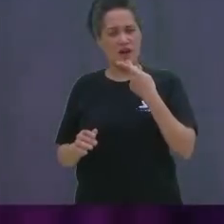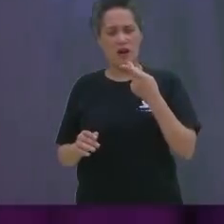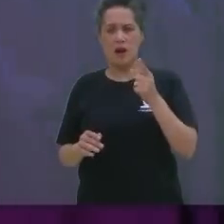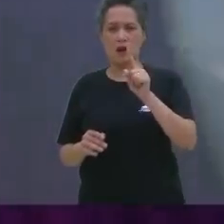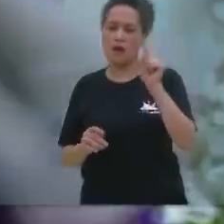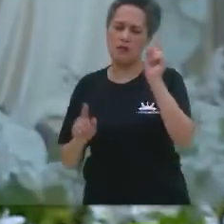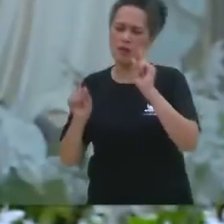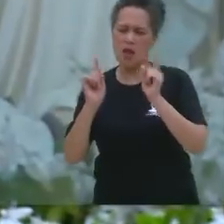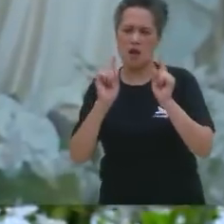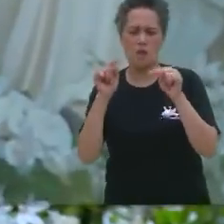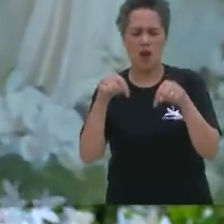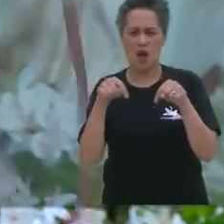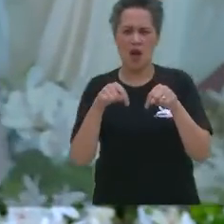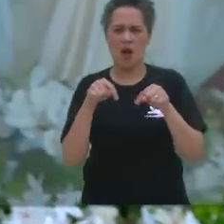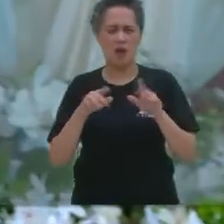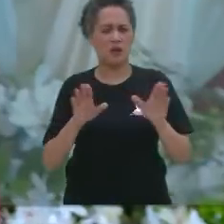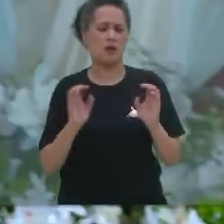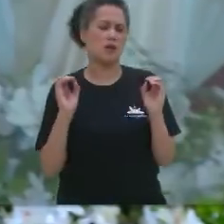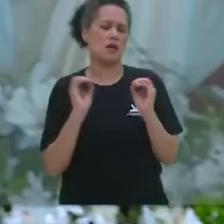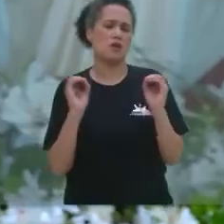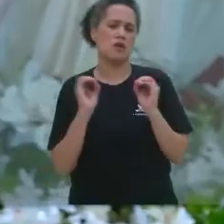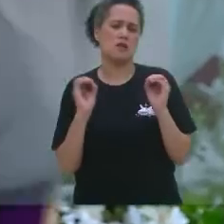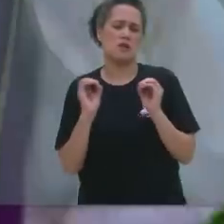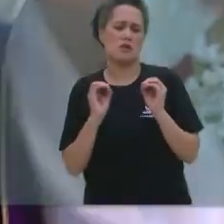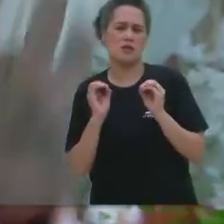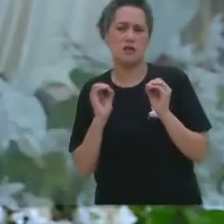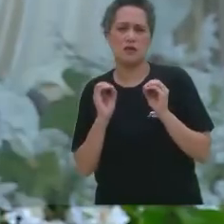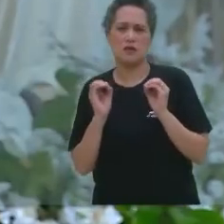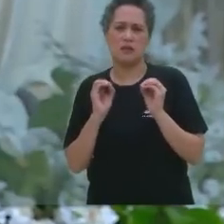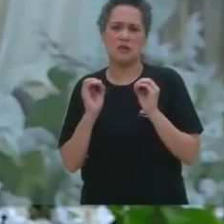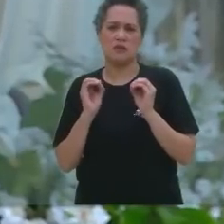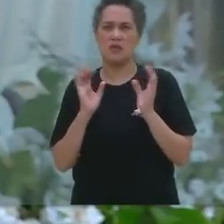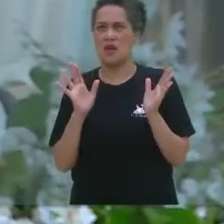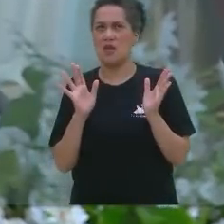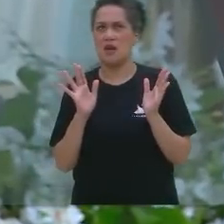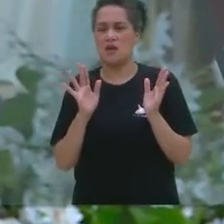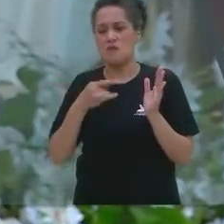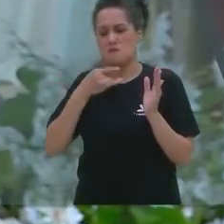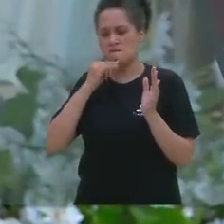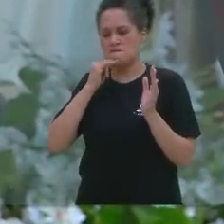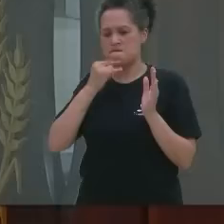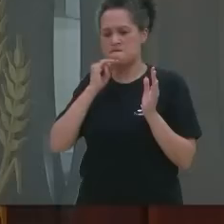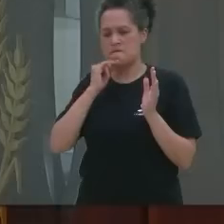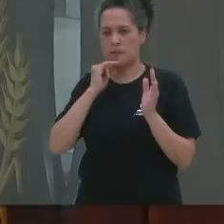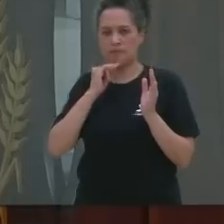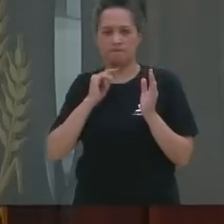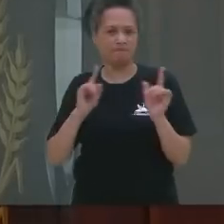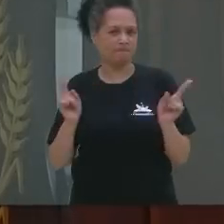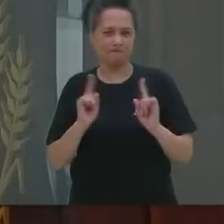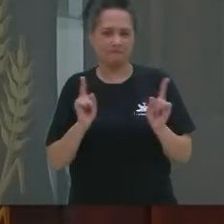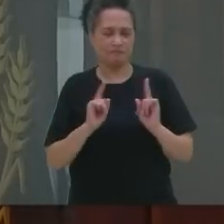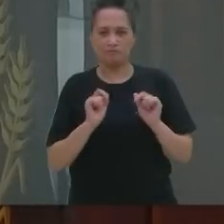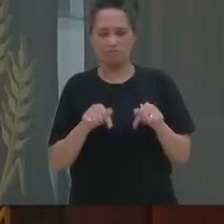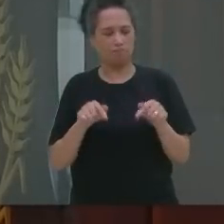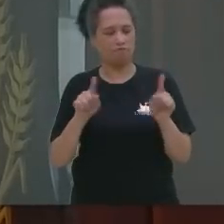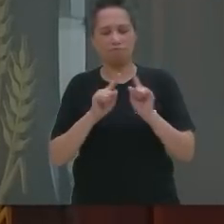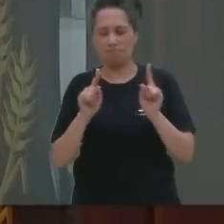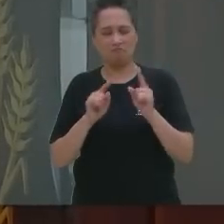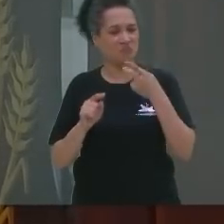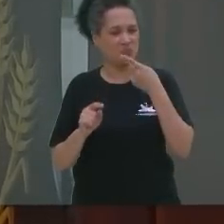aqui é zero bebida alcoólica. Já disse que não é isso, e nunca vão ouvir da minha boca.